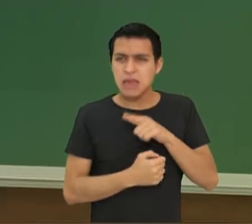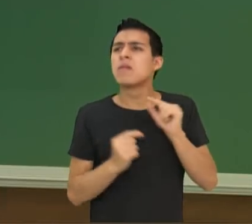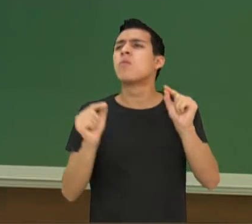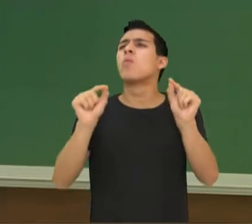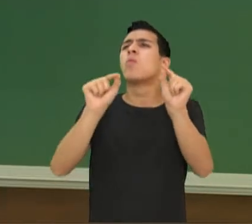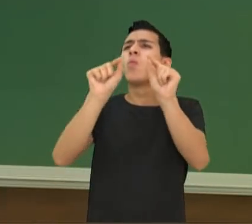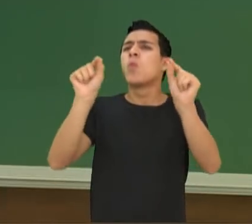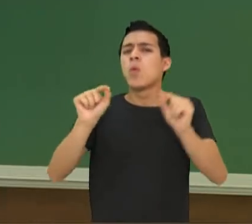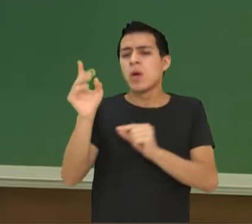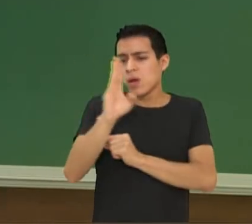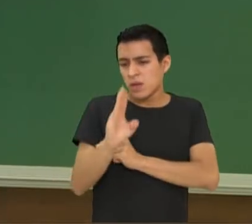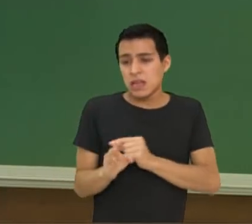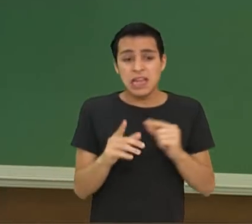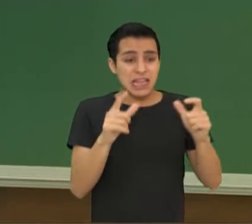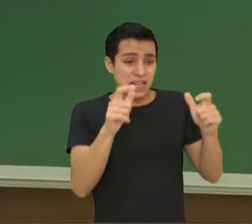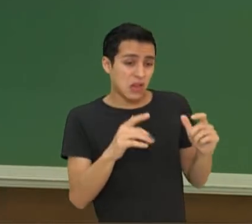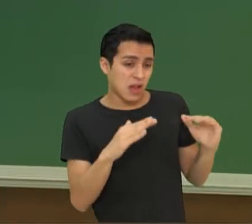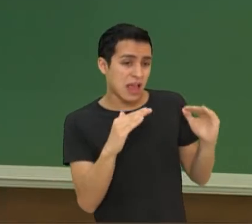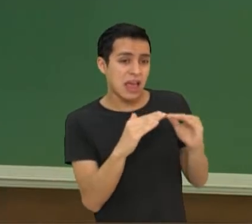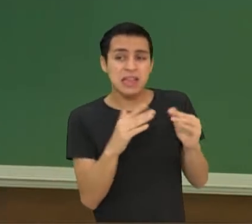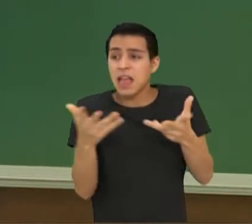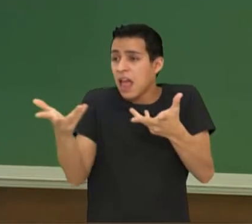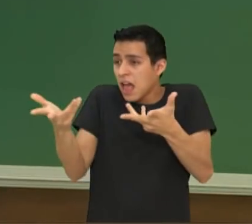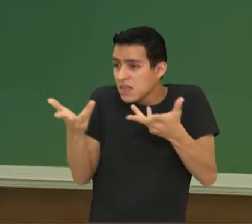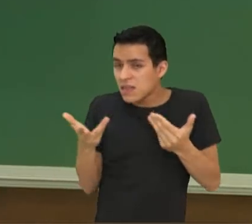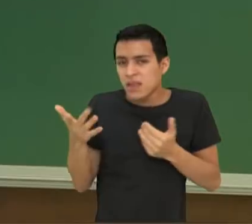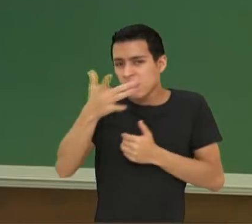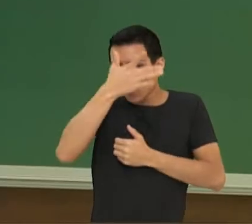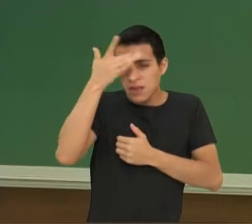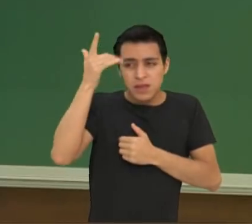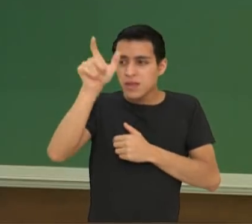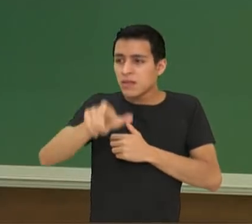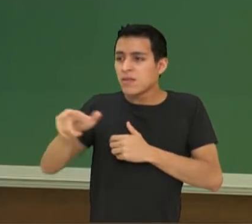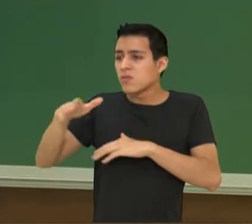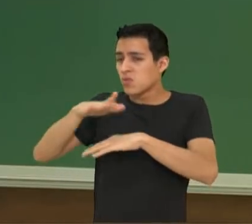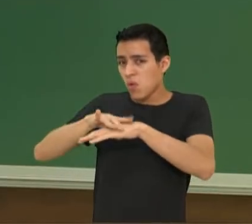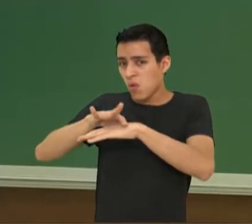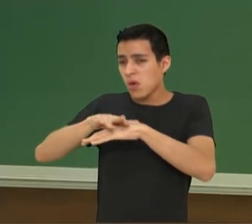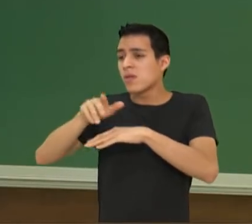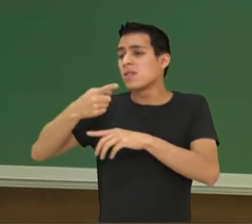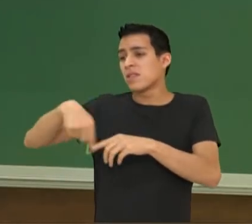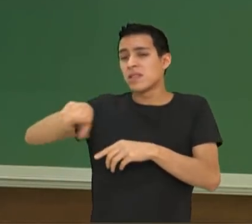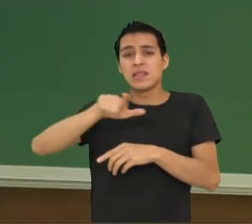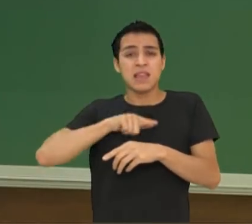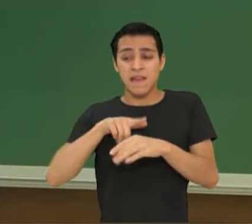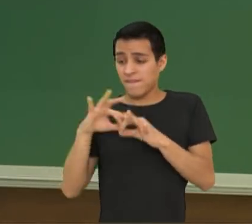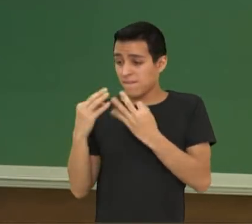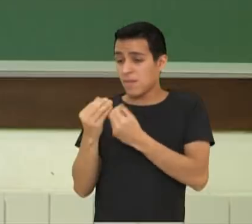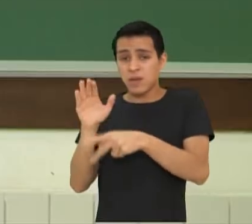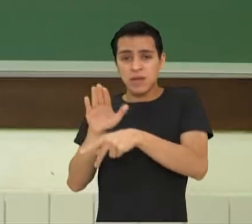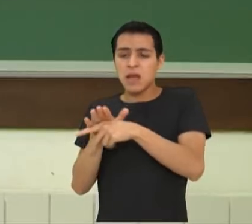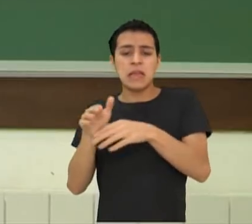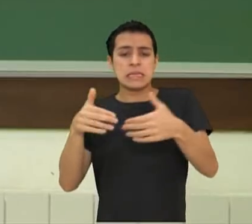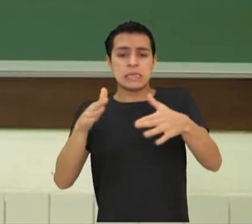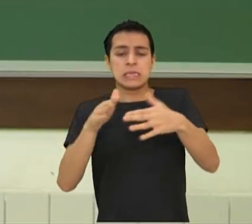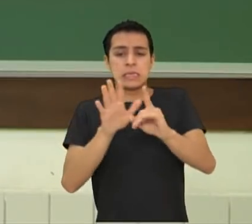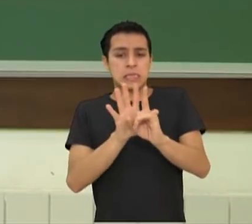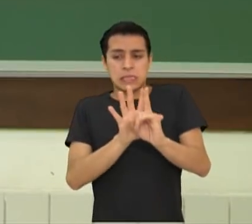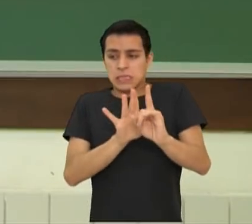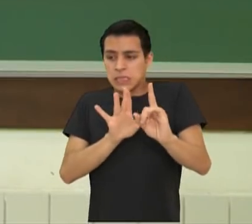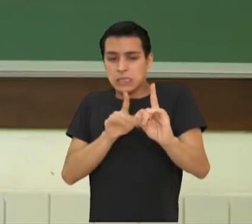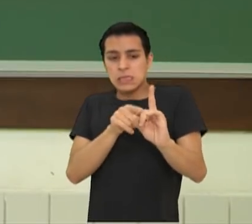pelo Brasil inteiro, lares que recolhem essas pessoas que sofrem preconceito dos seus próprios